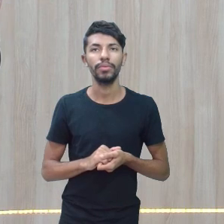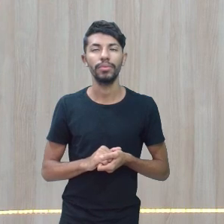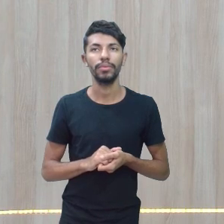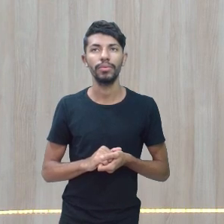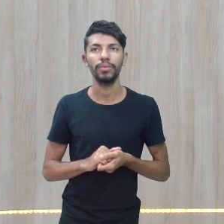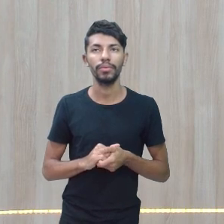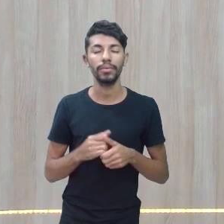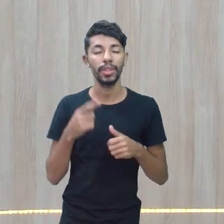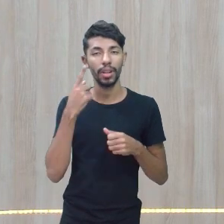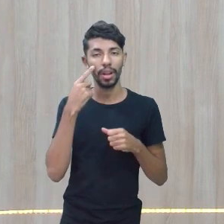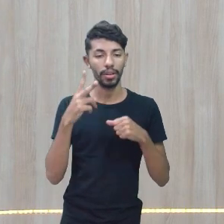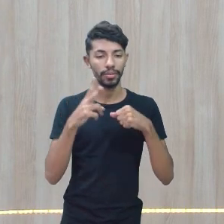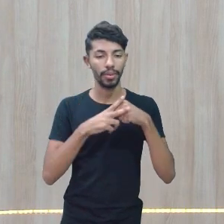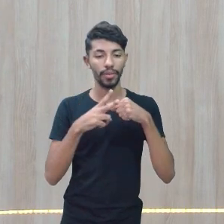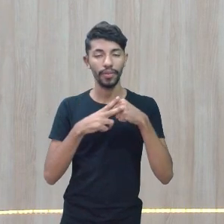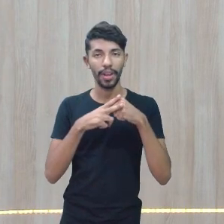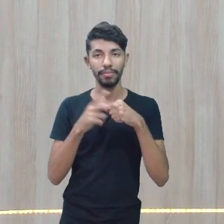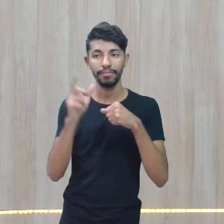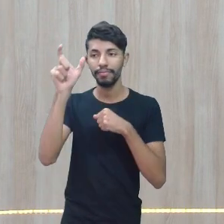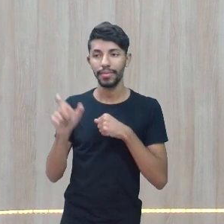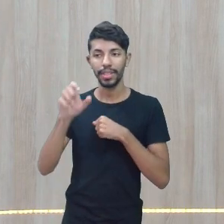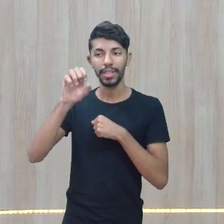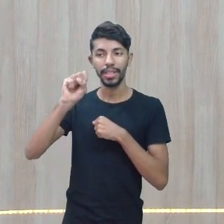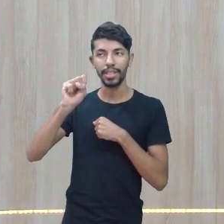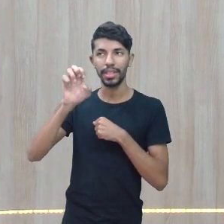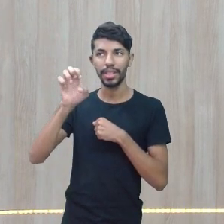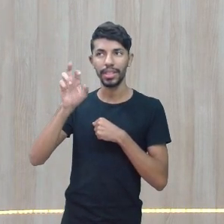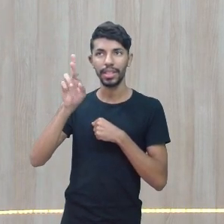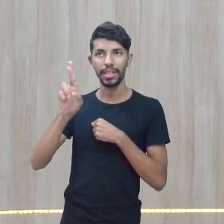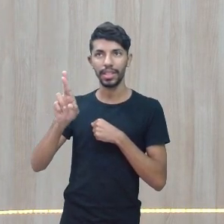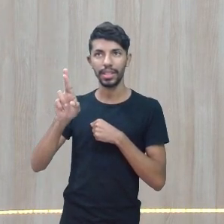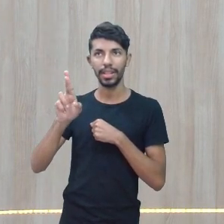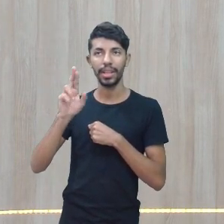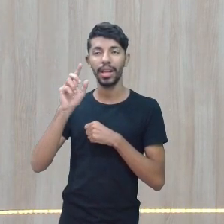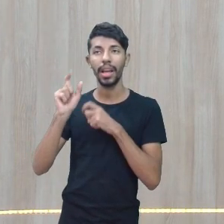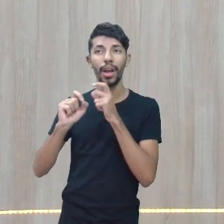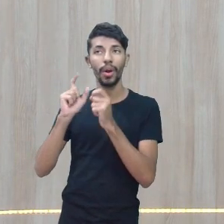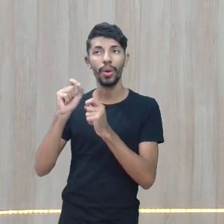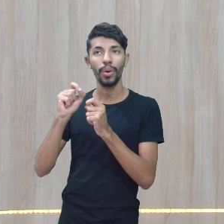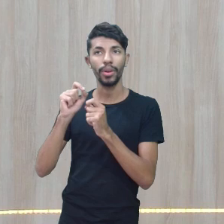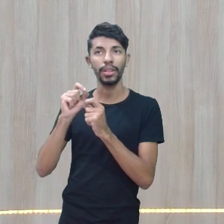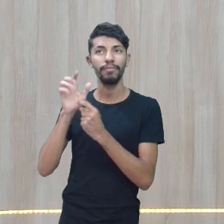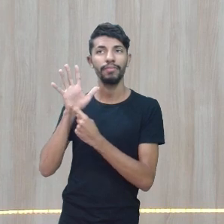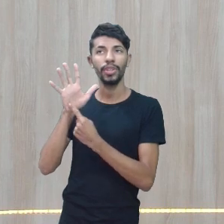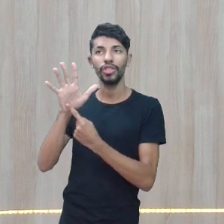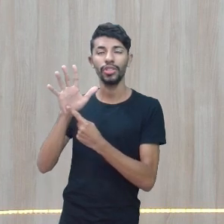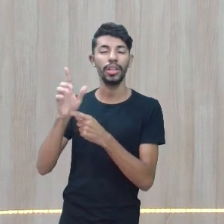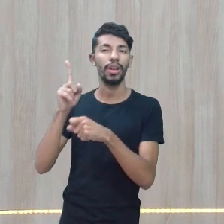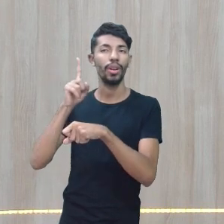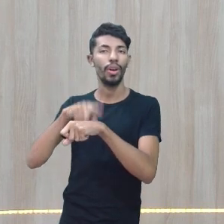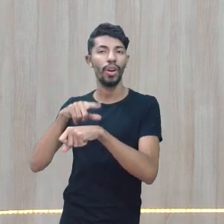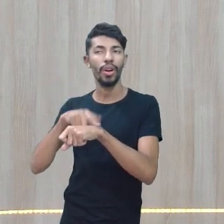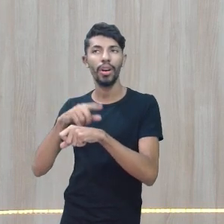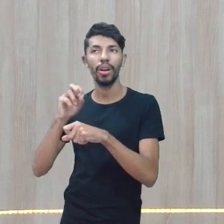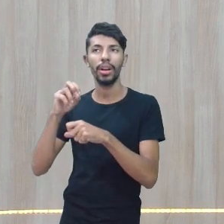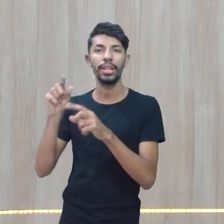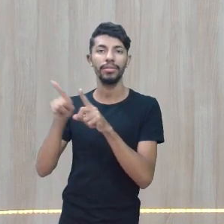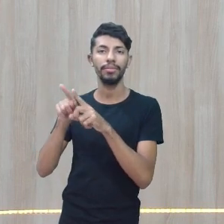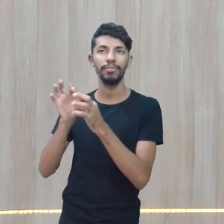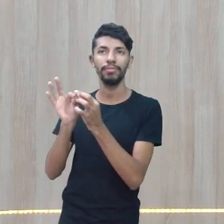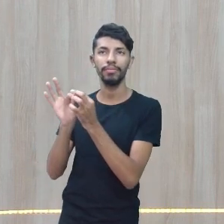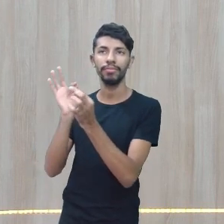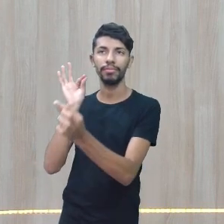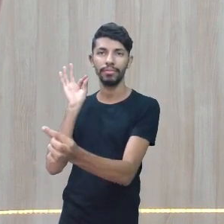O verbo ser, indicado ou indicando hora e